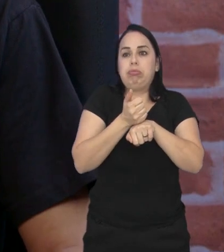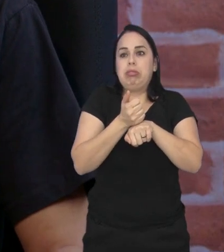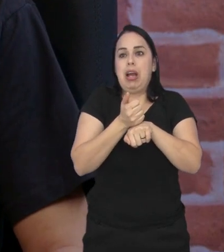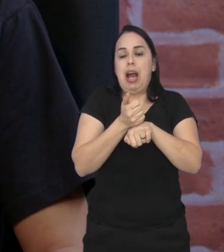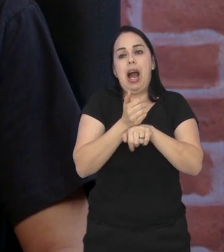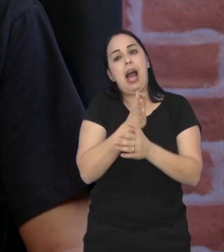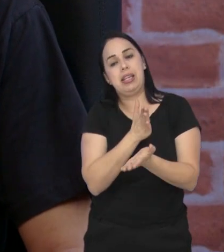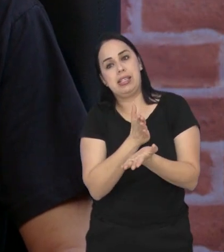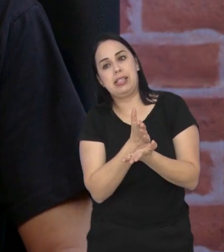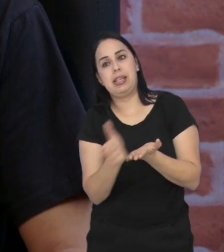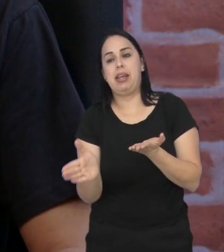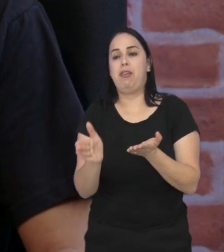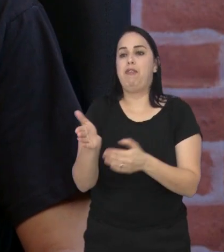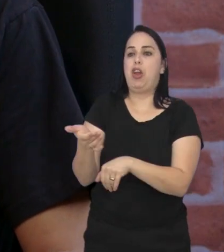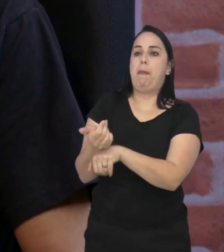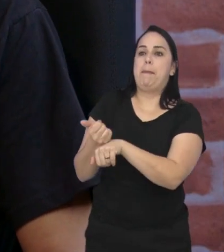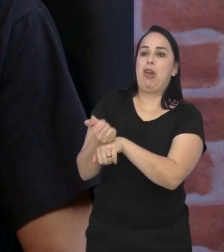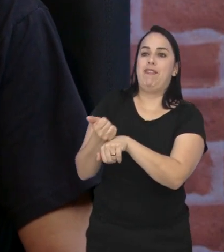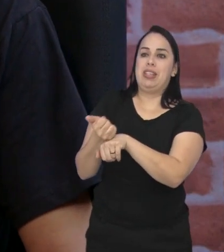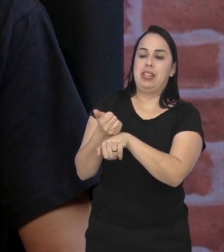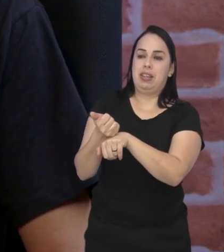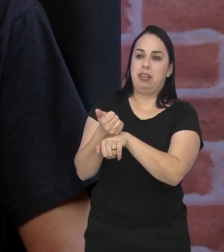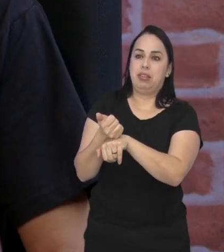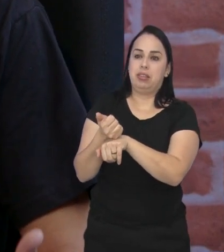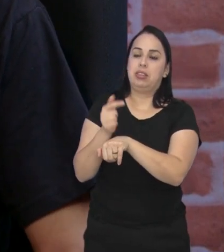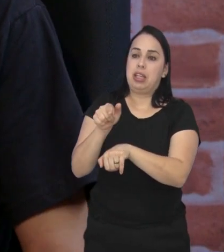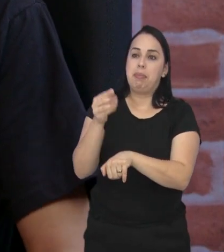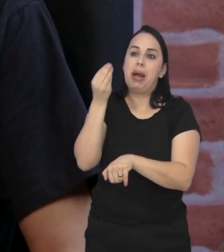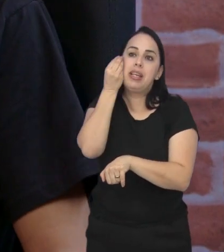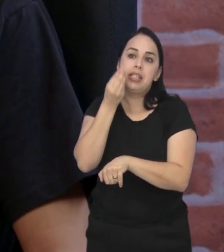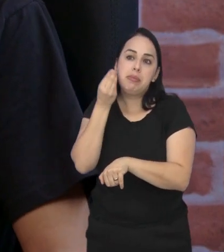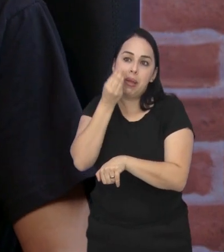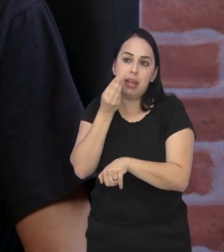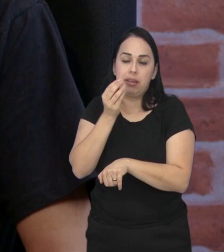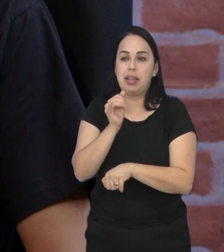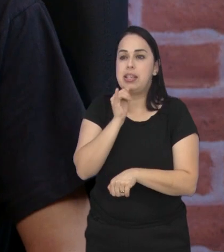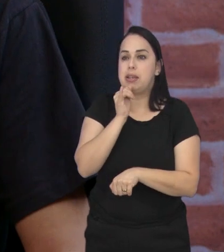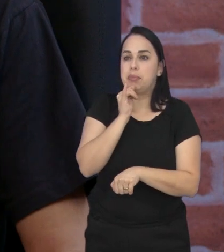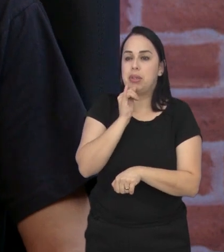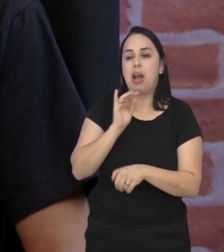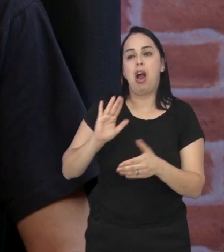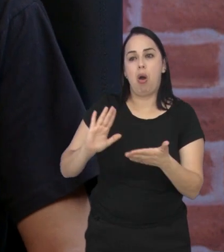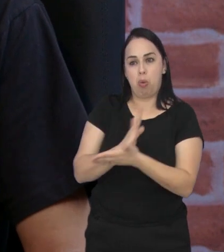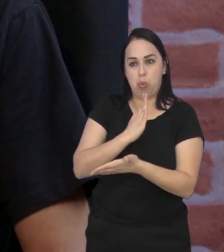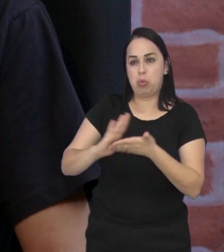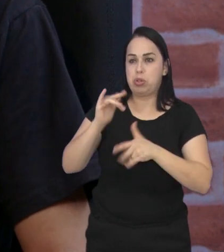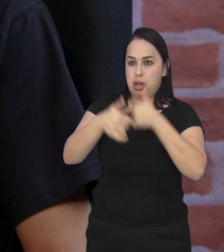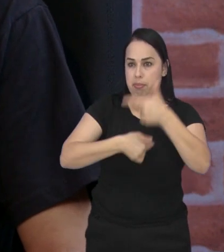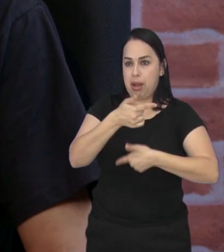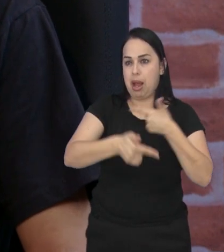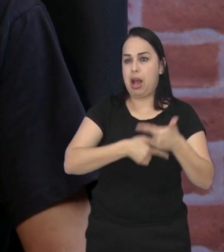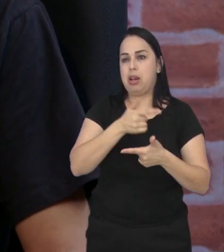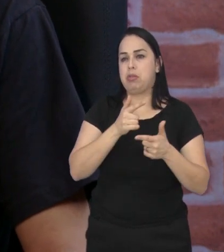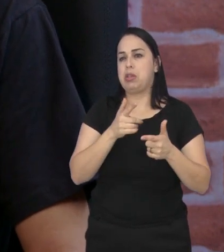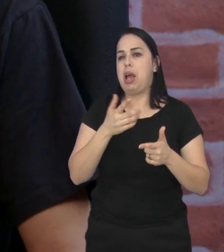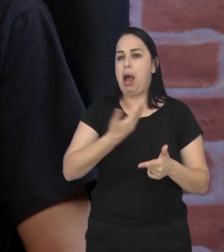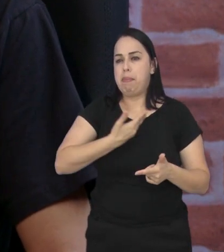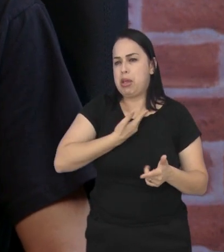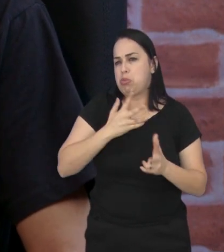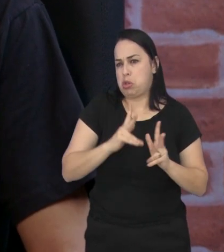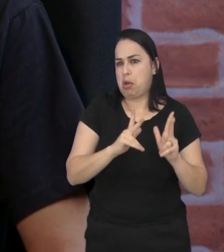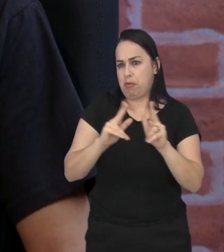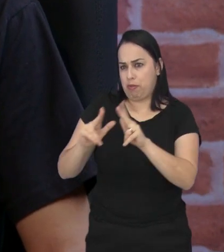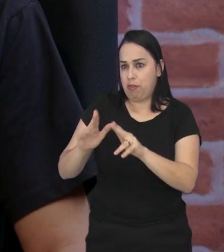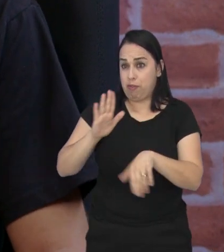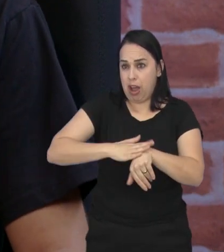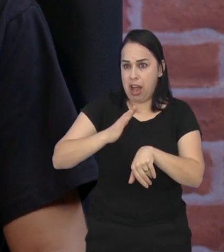aí caiu no mercado profissional. E aí tem a experiência do mercado profissional hoje, que, por exemplo, em muitos trabalhos, muitos amigos, produtores que a